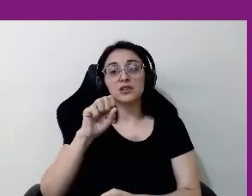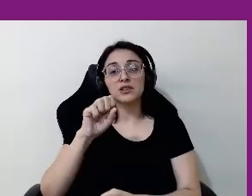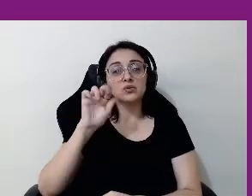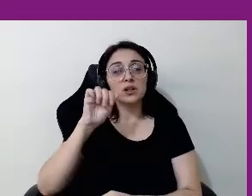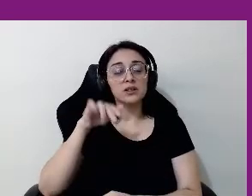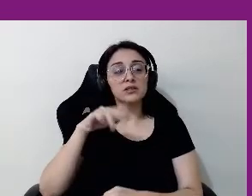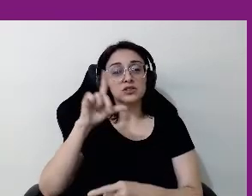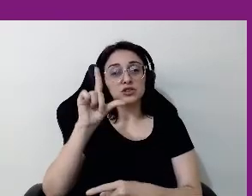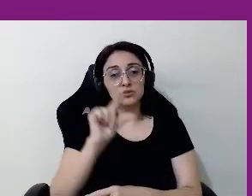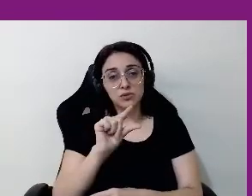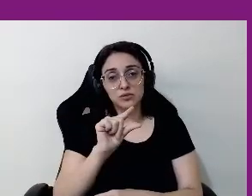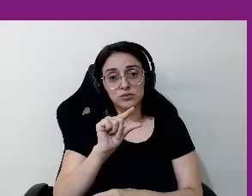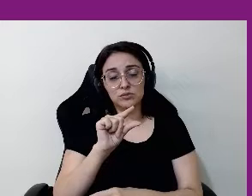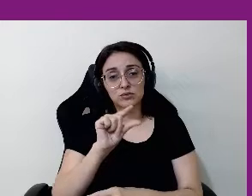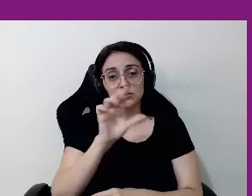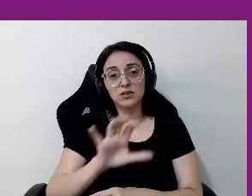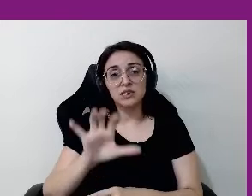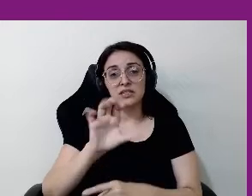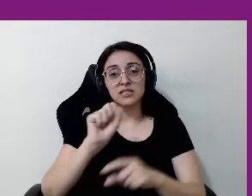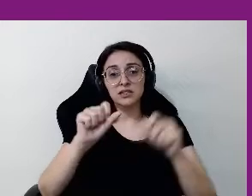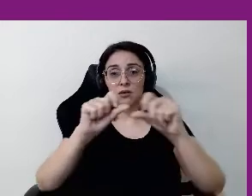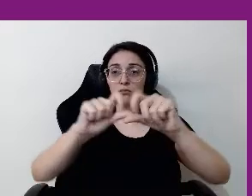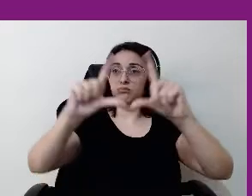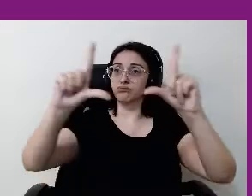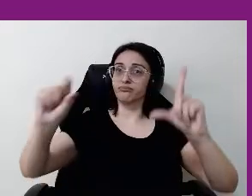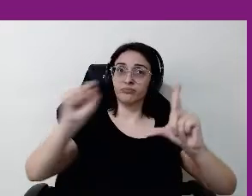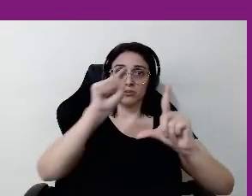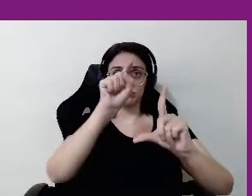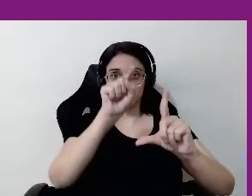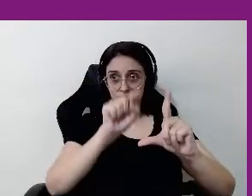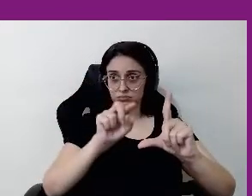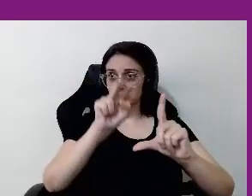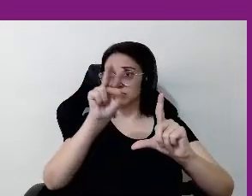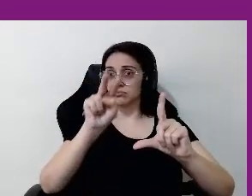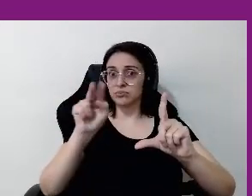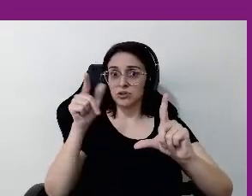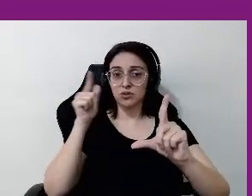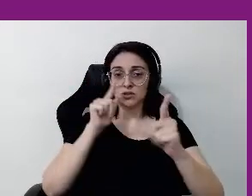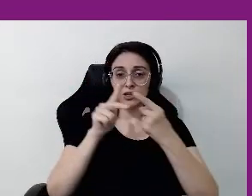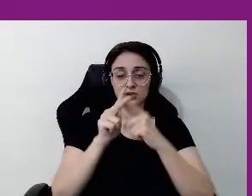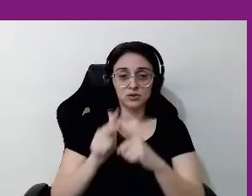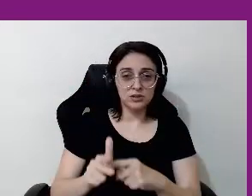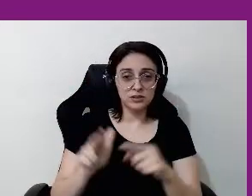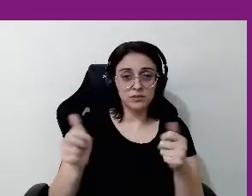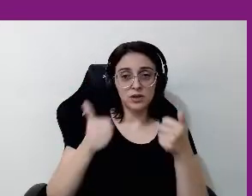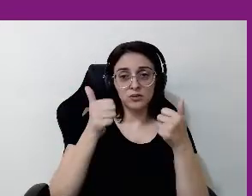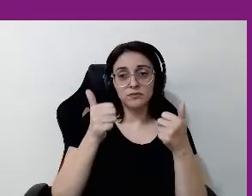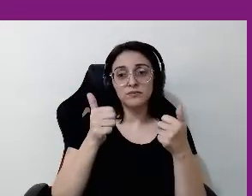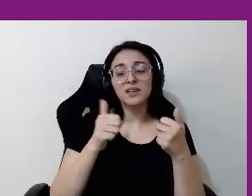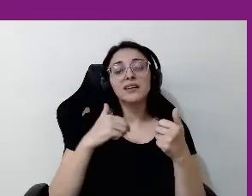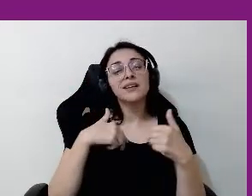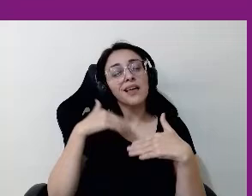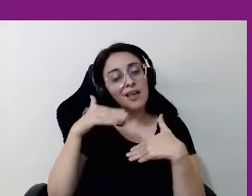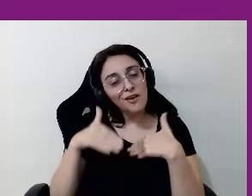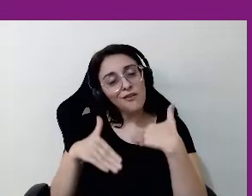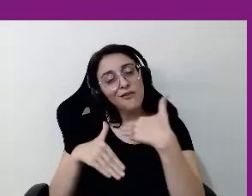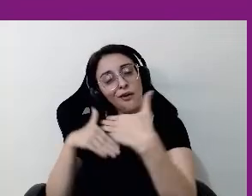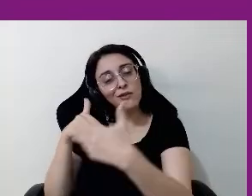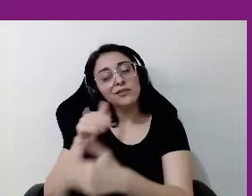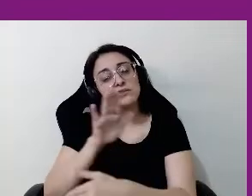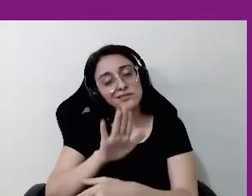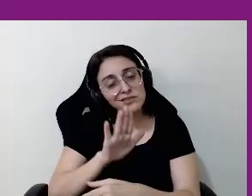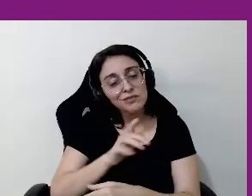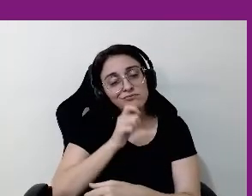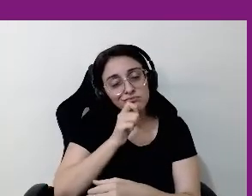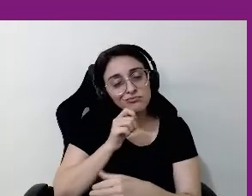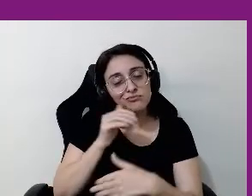quando você tem um monitor que você consegue ajustar a PIP melhor. Então, ainda está evoluindo isso, ainda